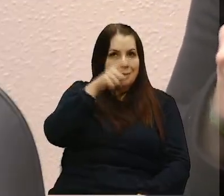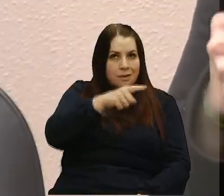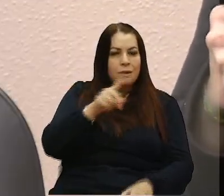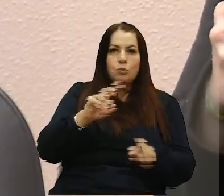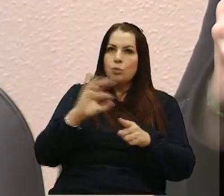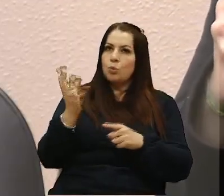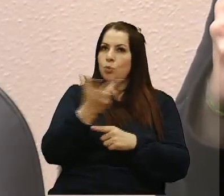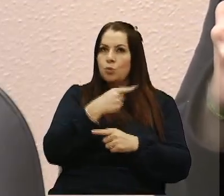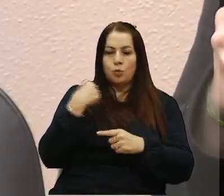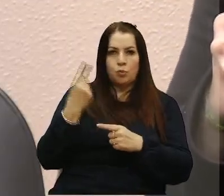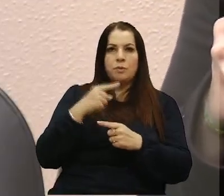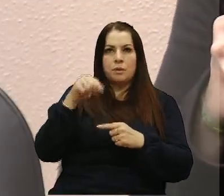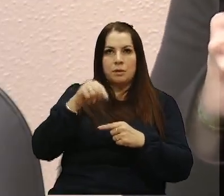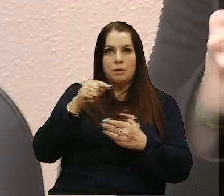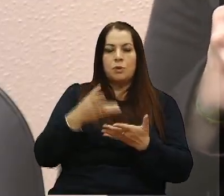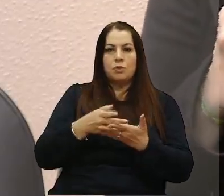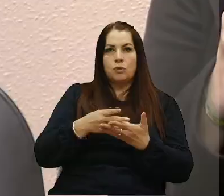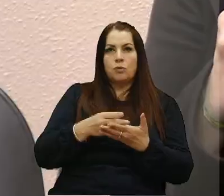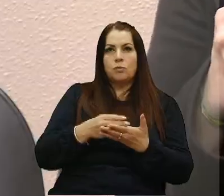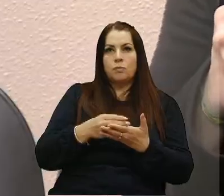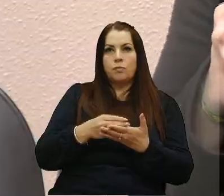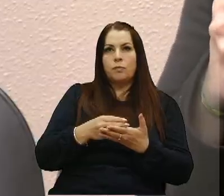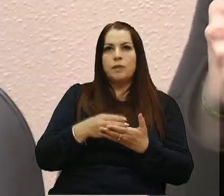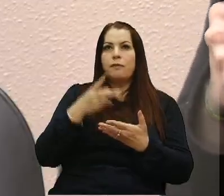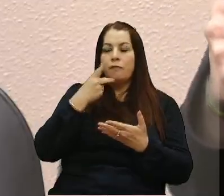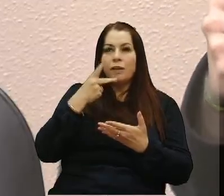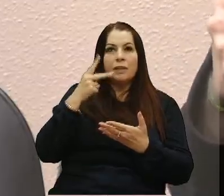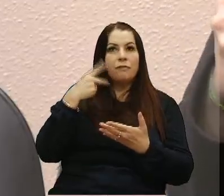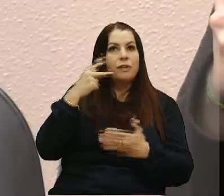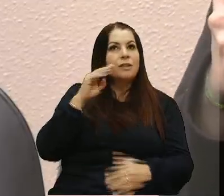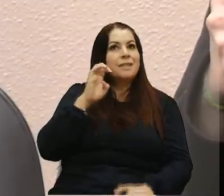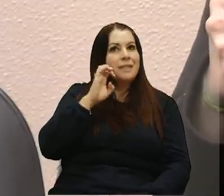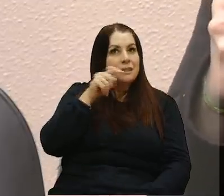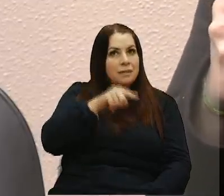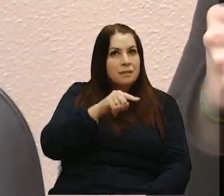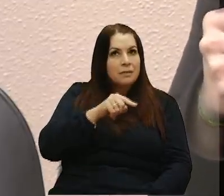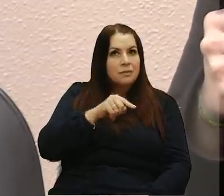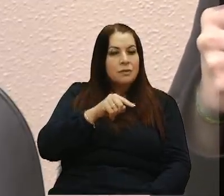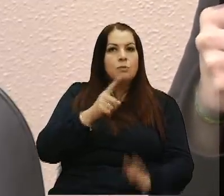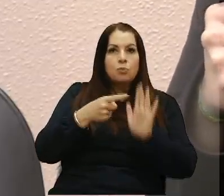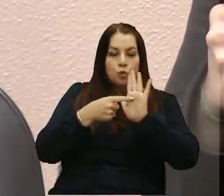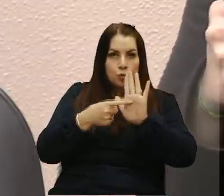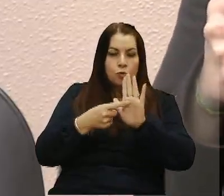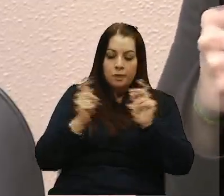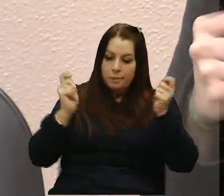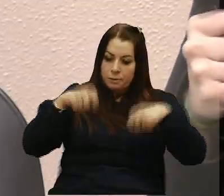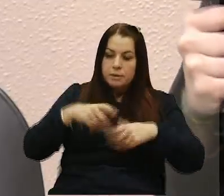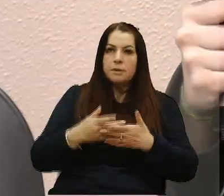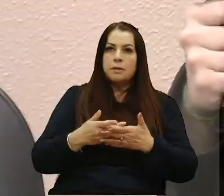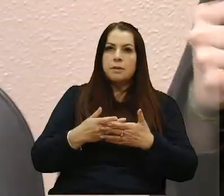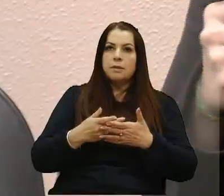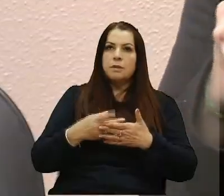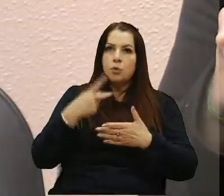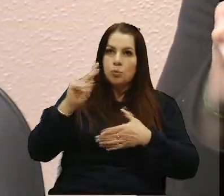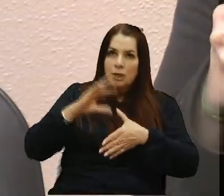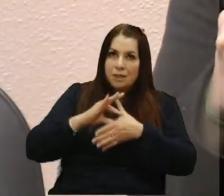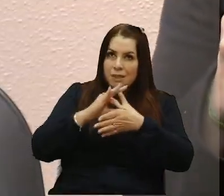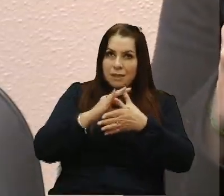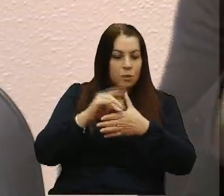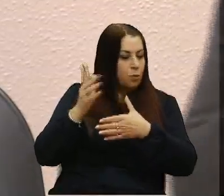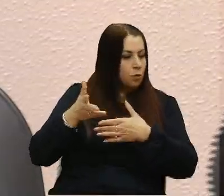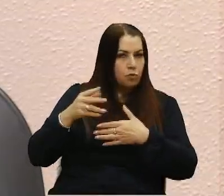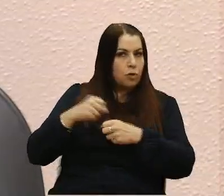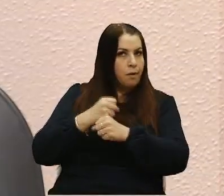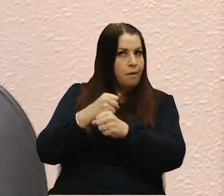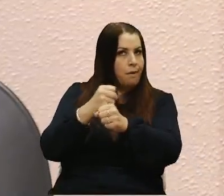como todas nós que estamos aqui, todos nós, mas falando da vereadora Estela, mostrou capacidade, a sua liderança, que não é de hoje, é